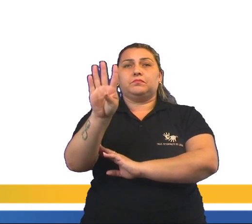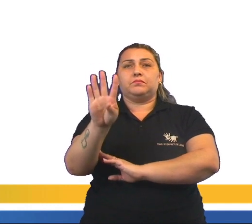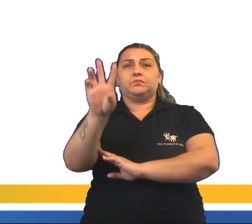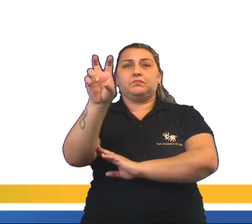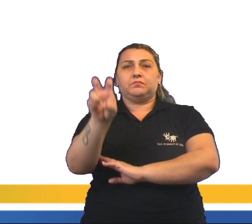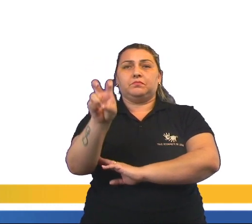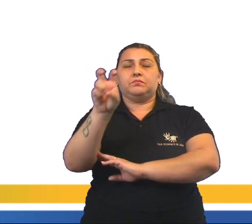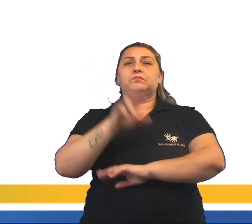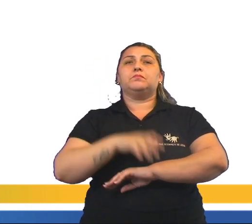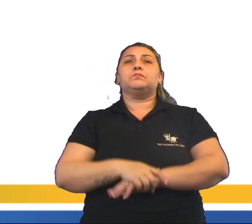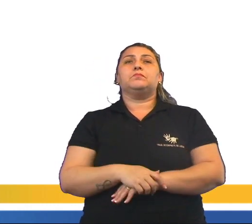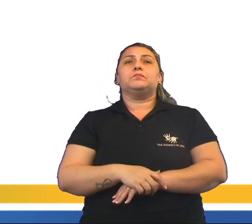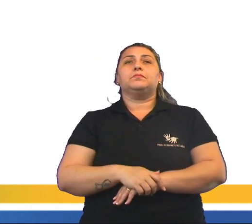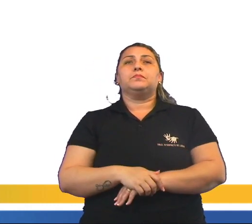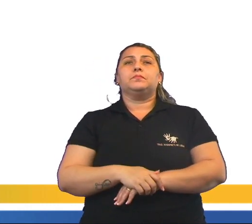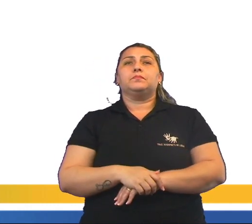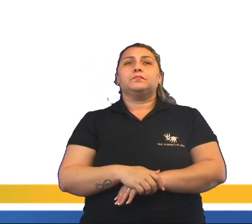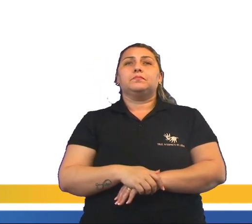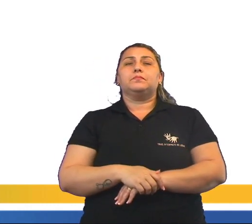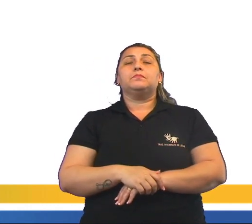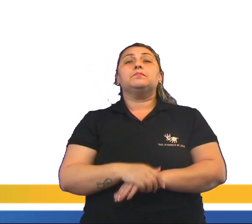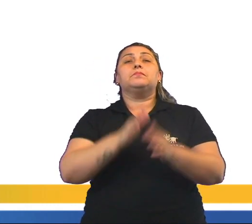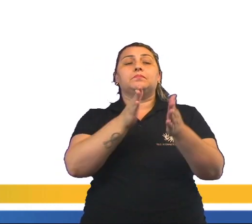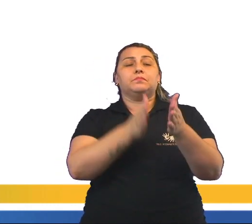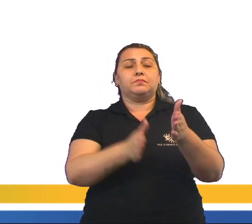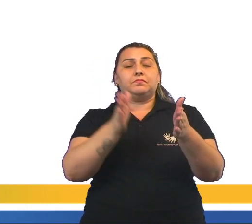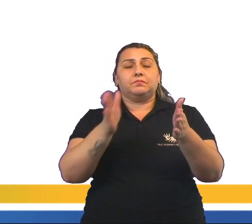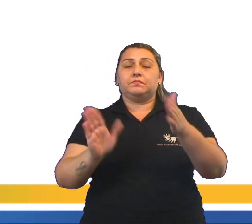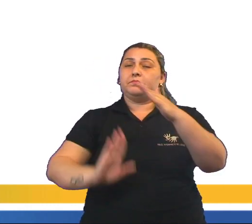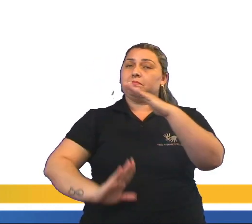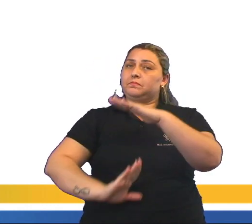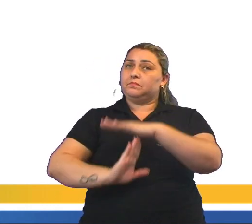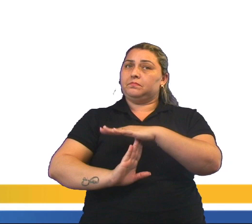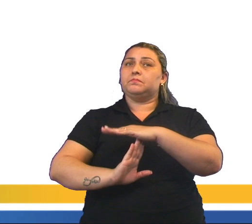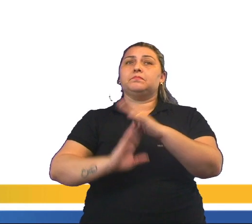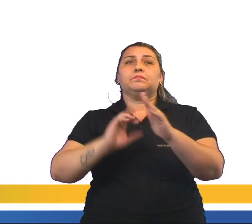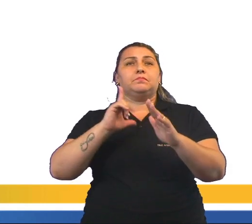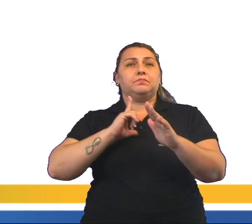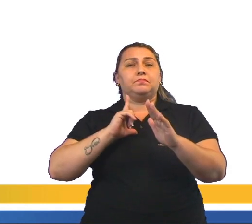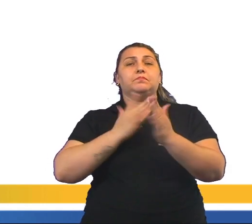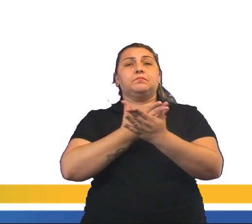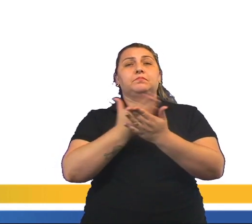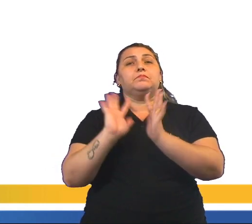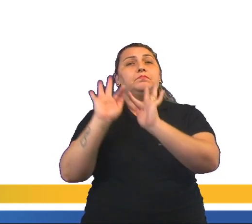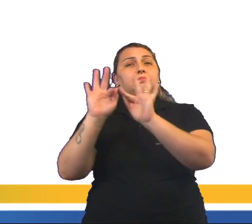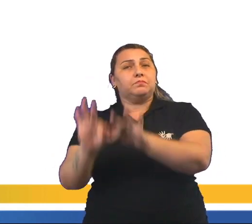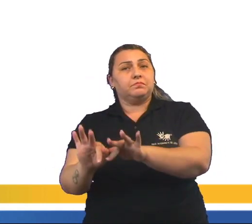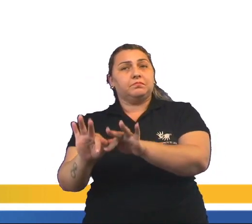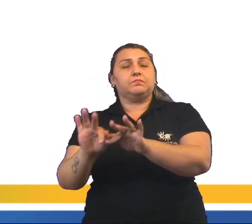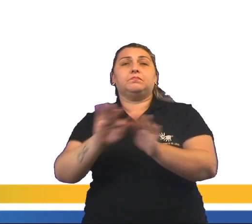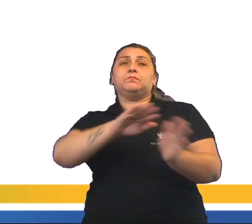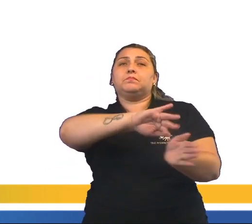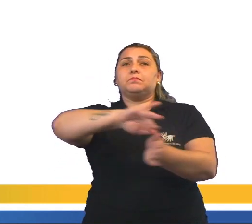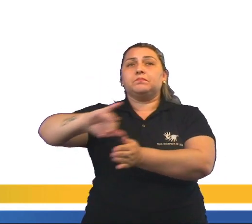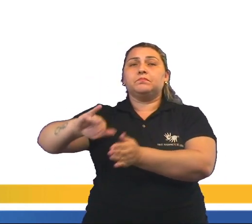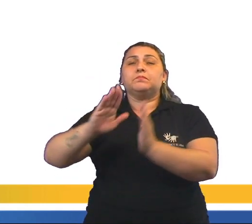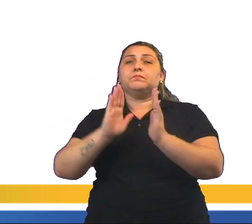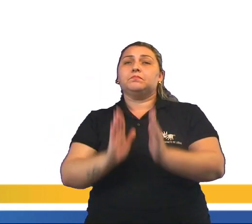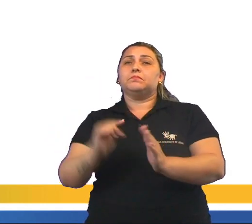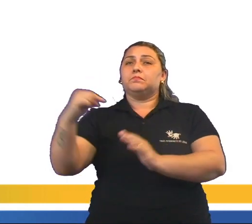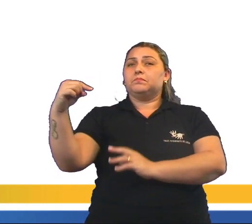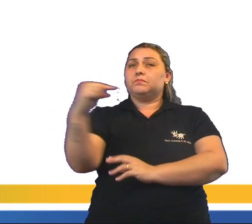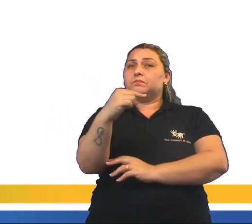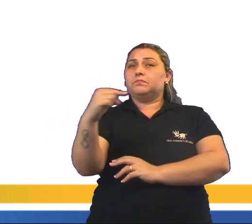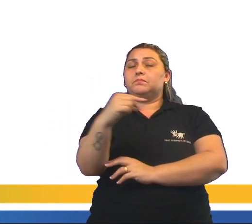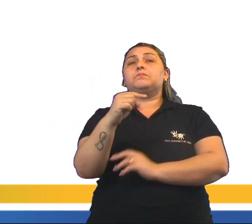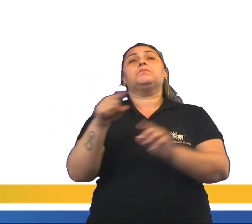dois três quatro cinco é uma sequência limitada pois ele tem início e fim e já